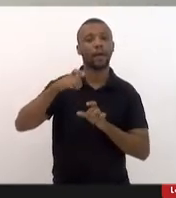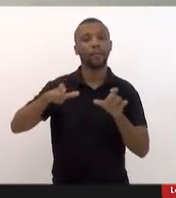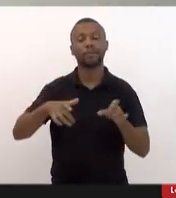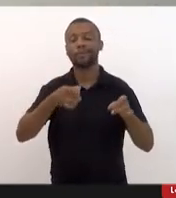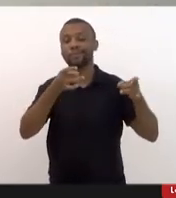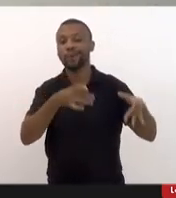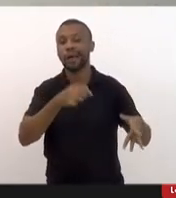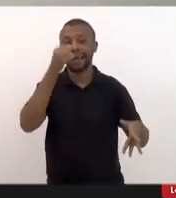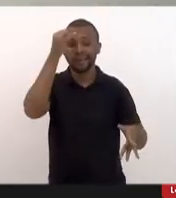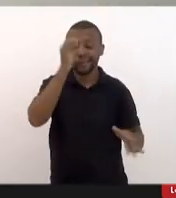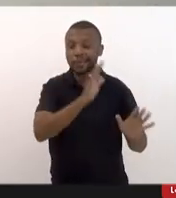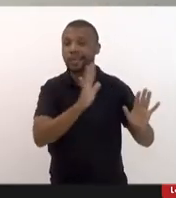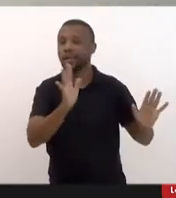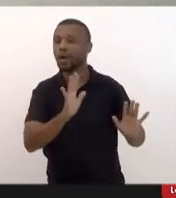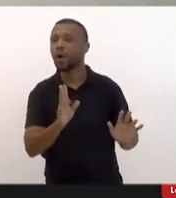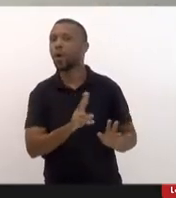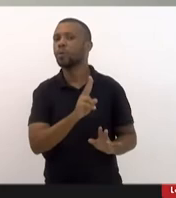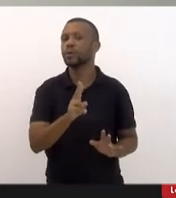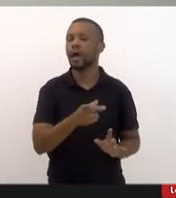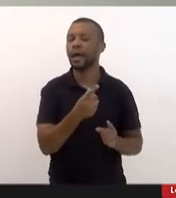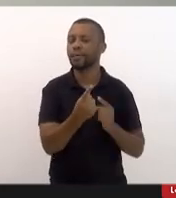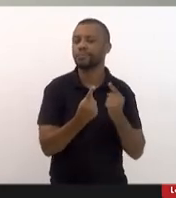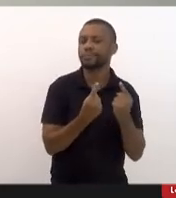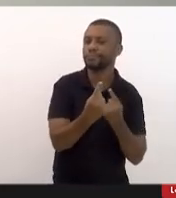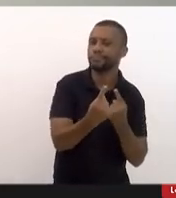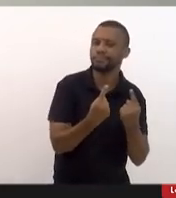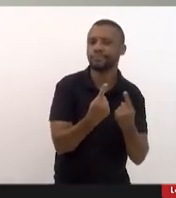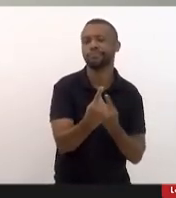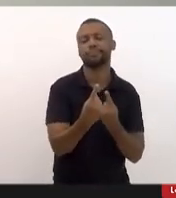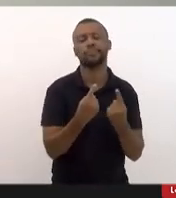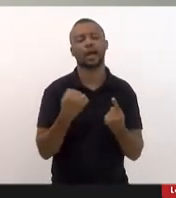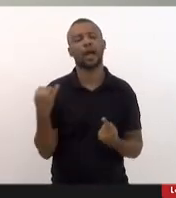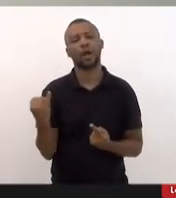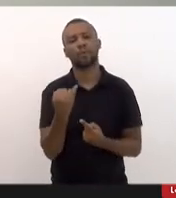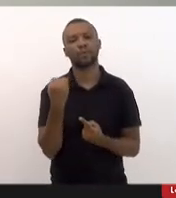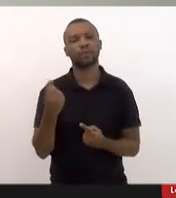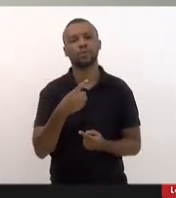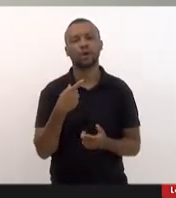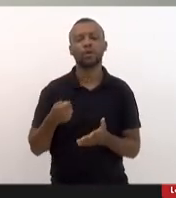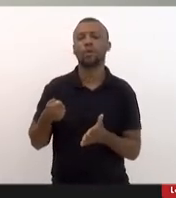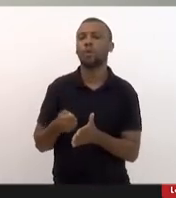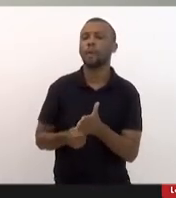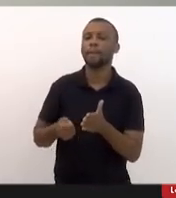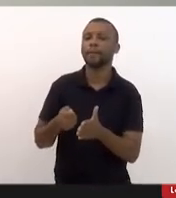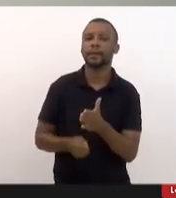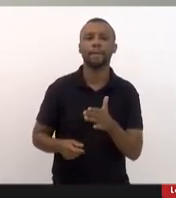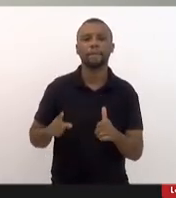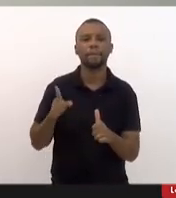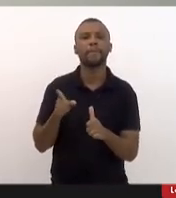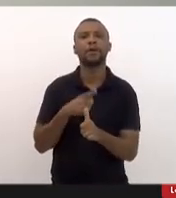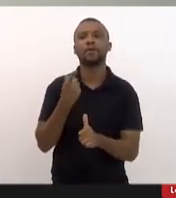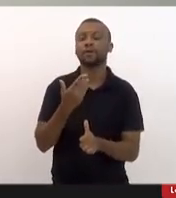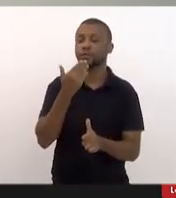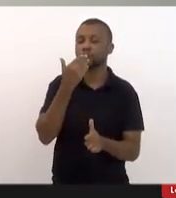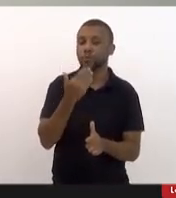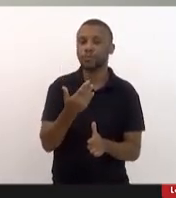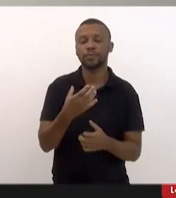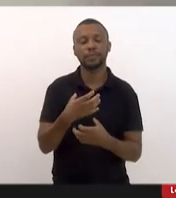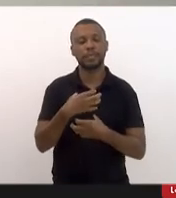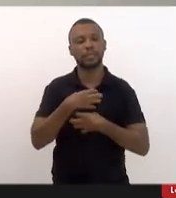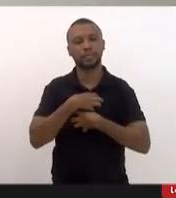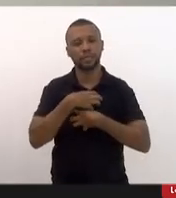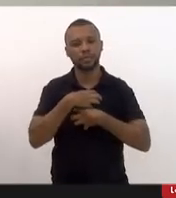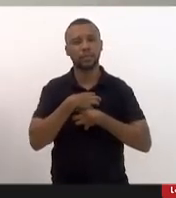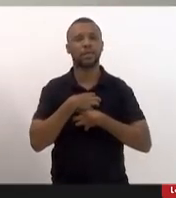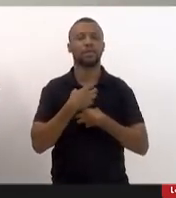evitam a rodovia por ter esse receio. Acho que é importante combater, primeiramente, esse tipo de sentimento, de situação,